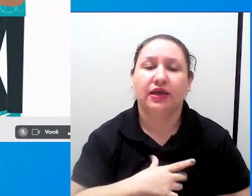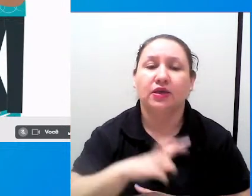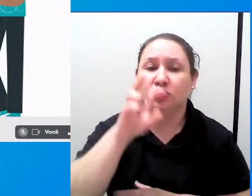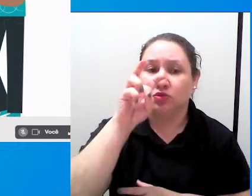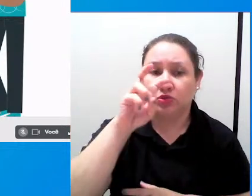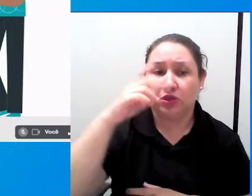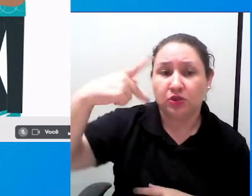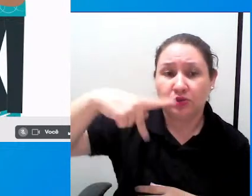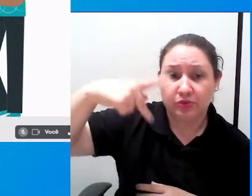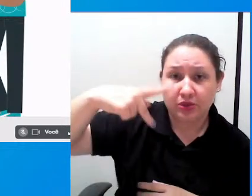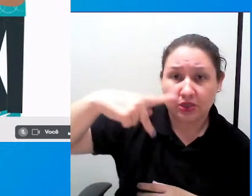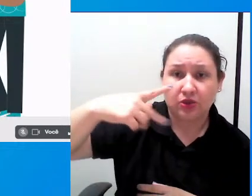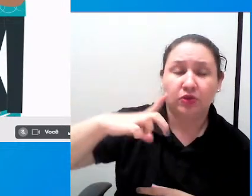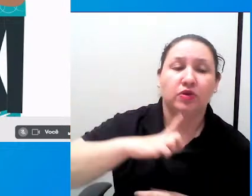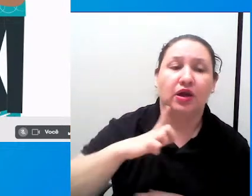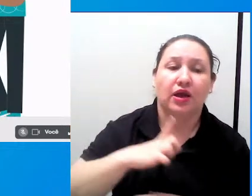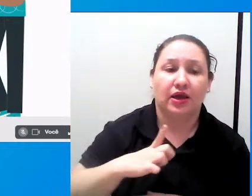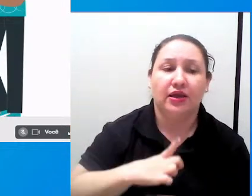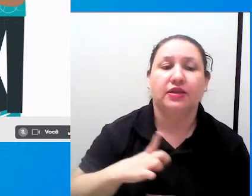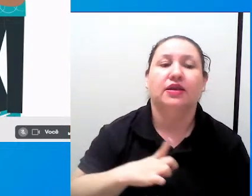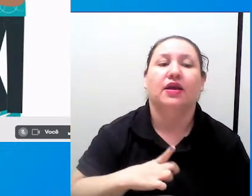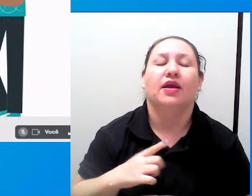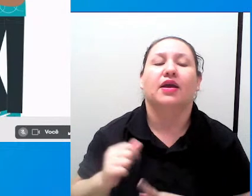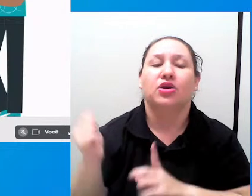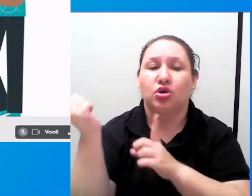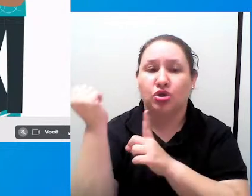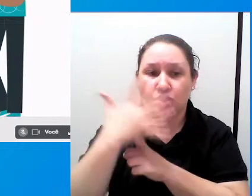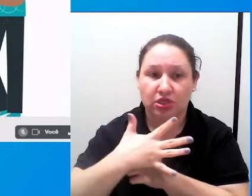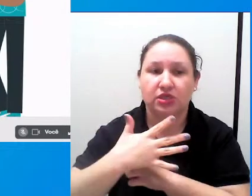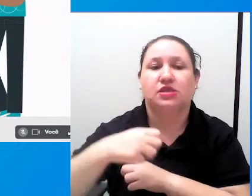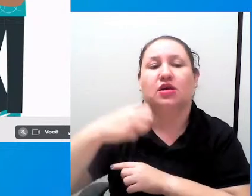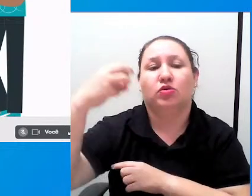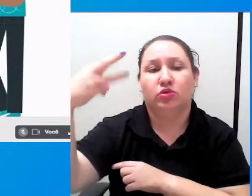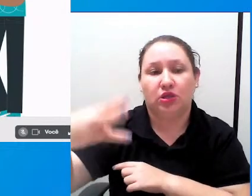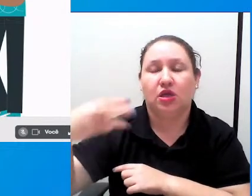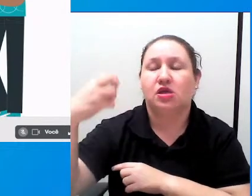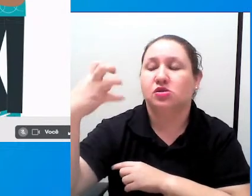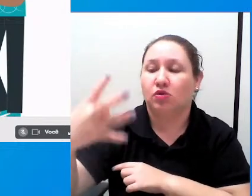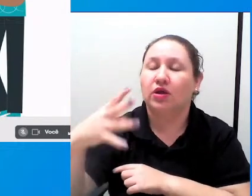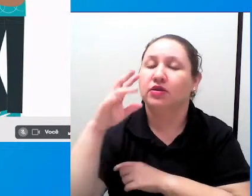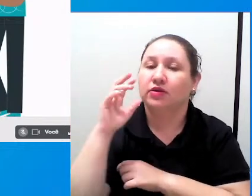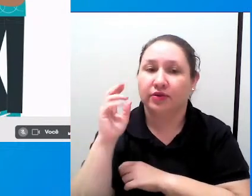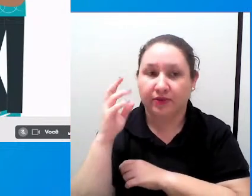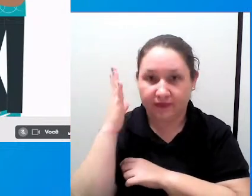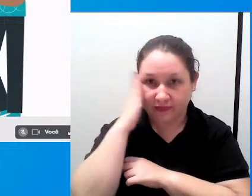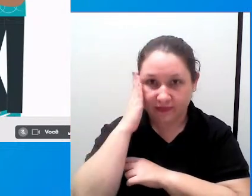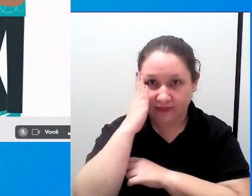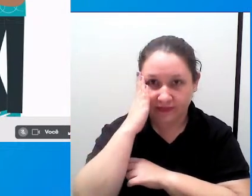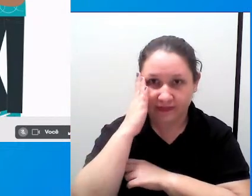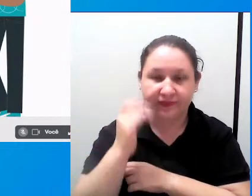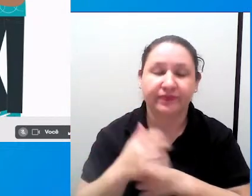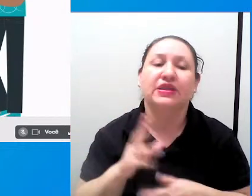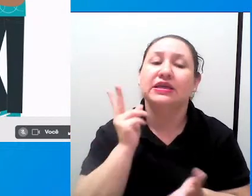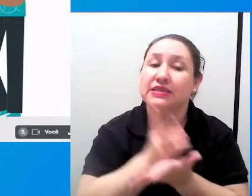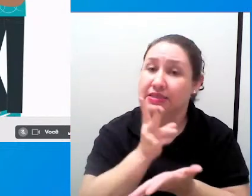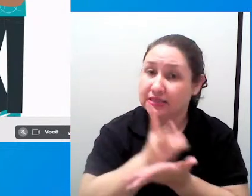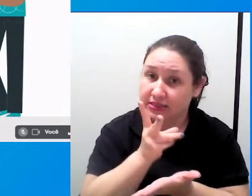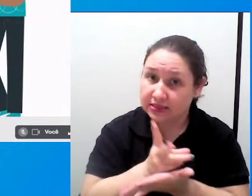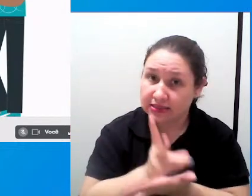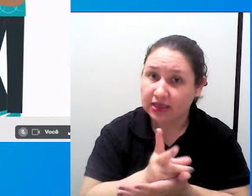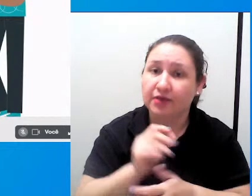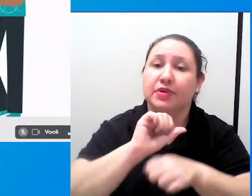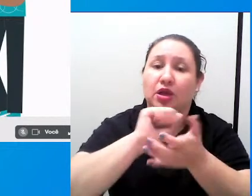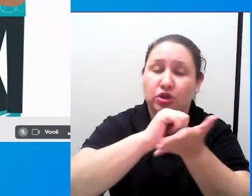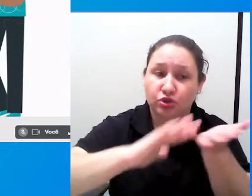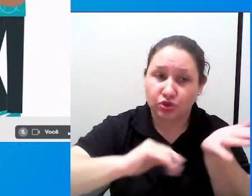atividade de extensão 2, no sexto período, atividade de extensão 3, no sétimo período, atividade de extensão 4. Além disso, ele tem que